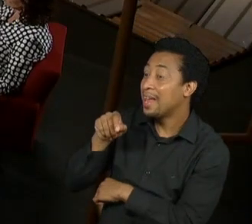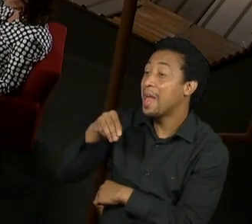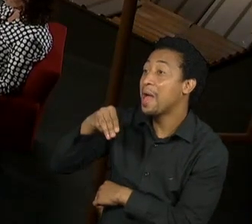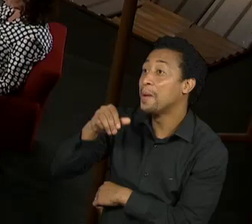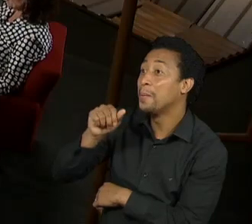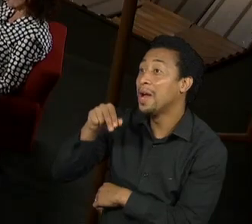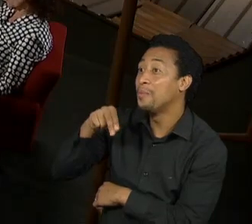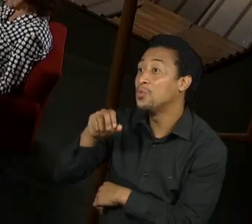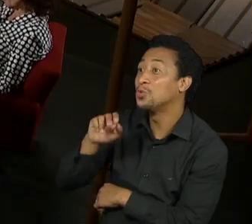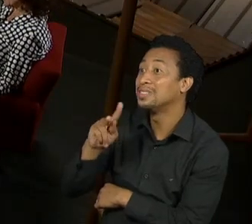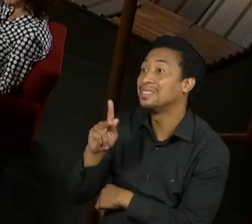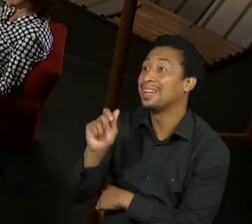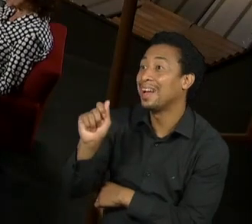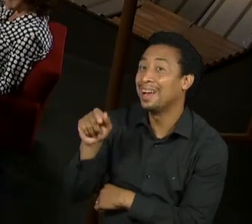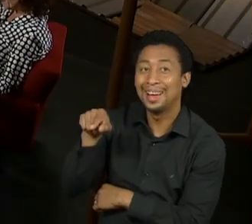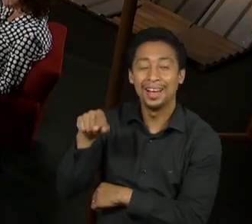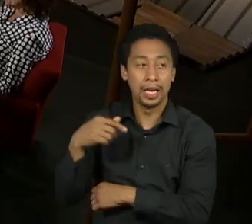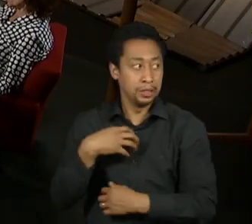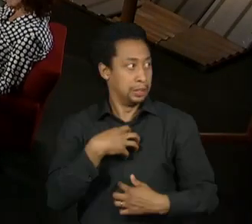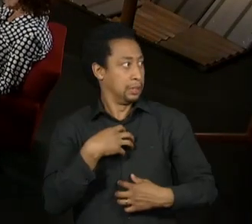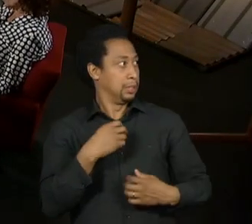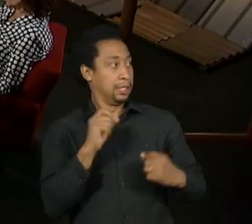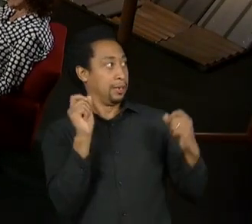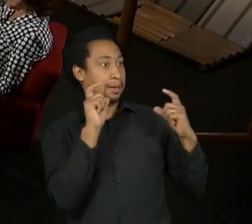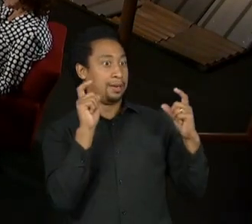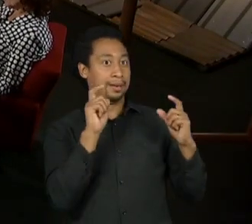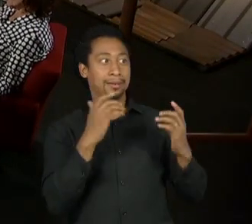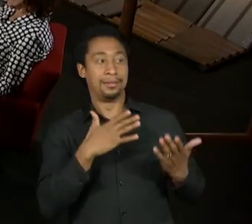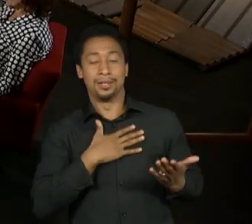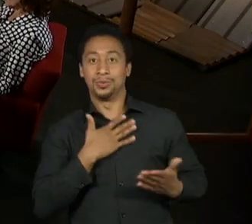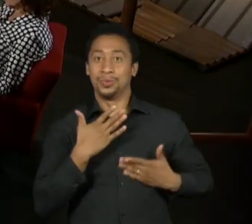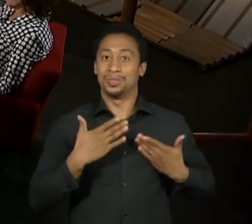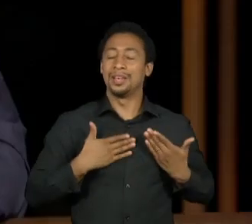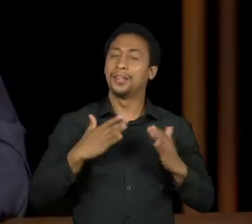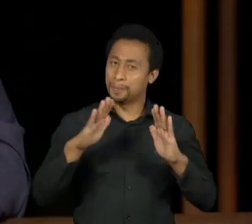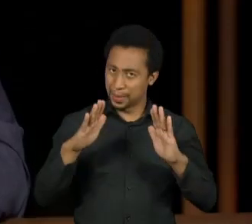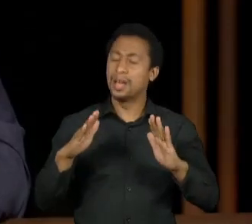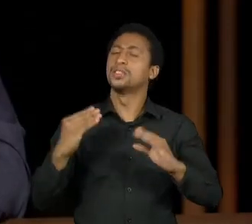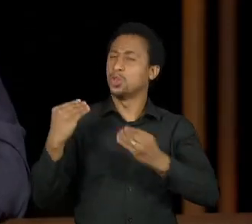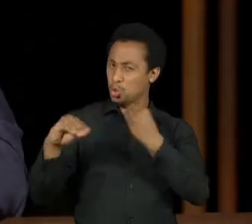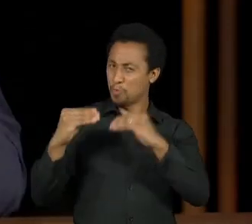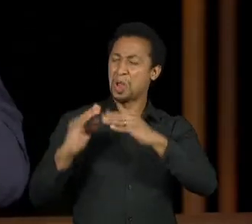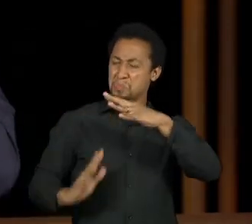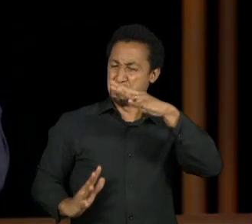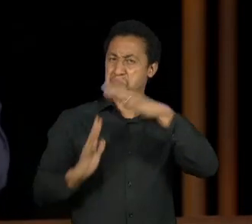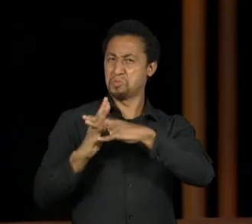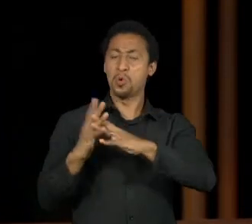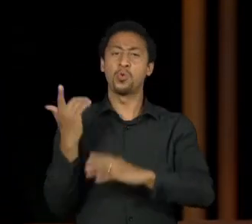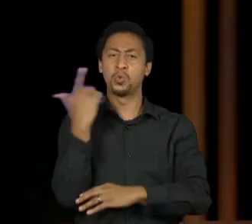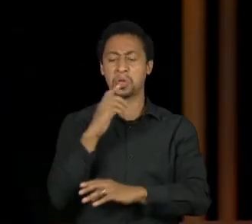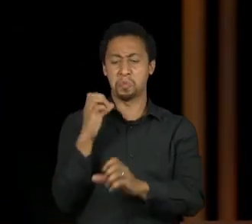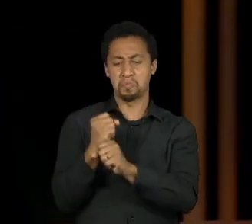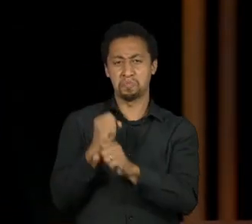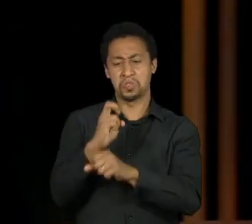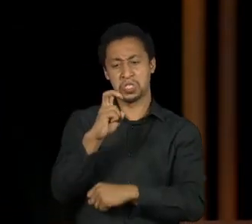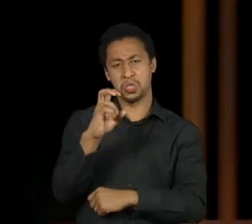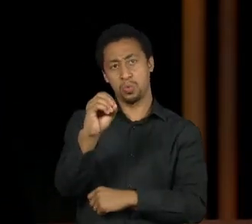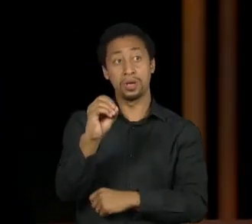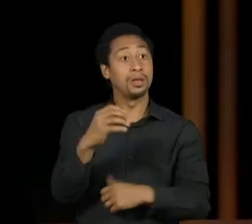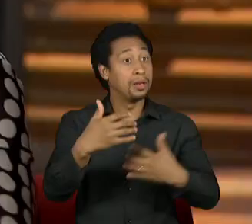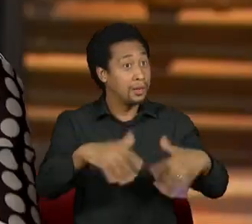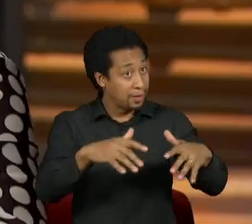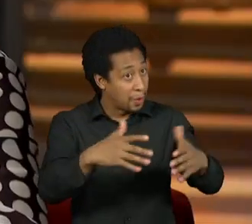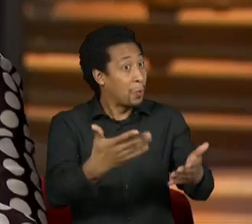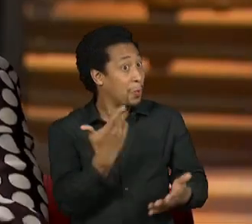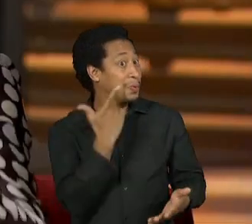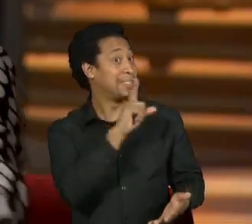assustado a mais de uma novela que deu 50 Nossa é pegar uma veia né que a gente estava falando é o inesperado né